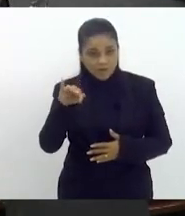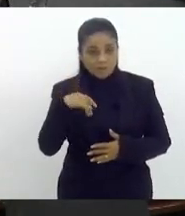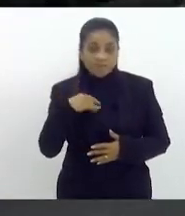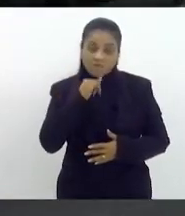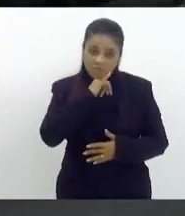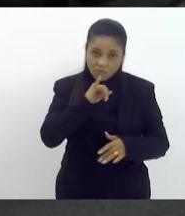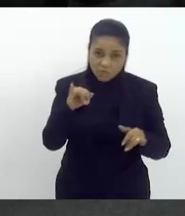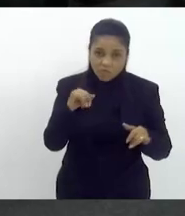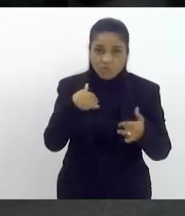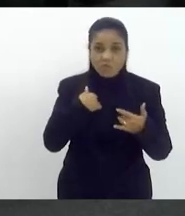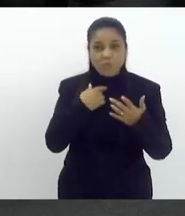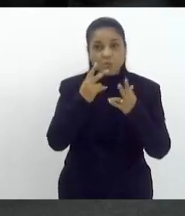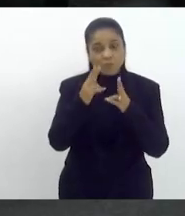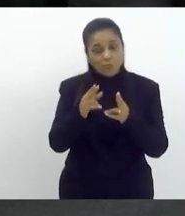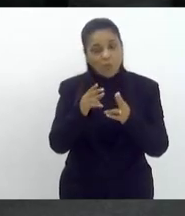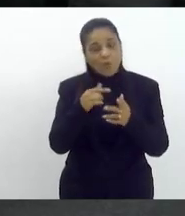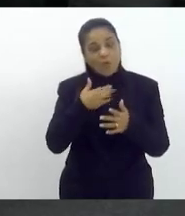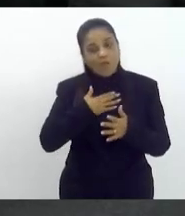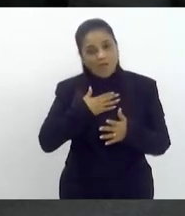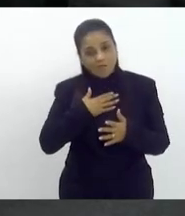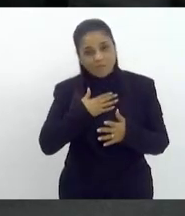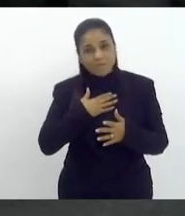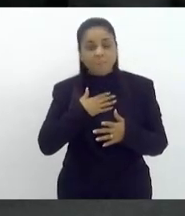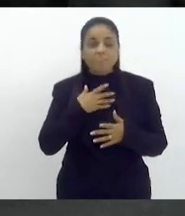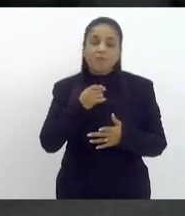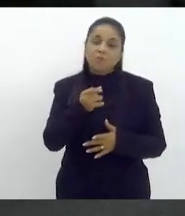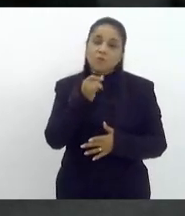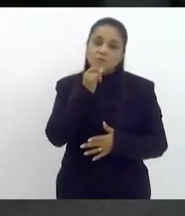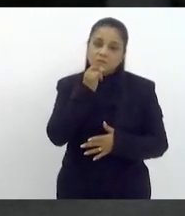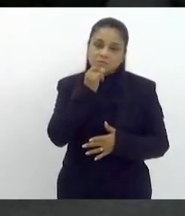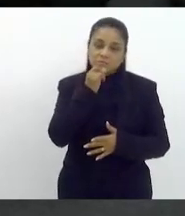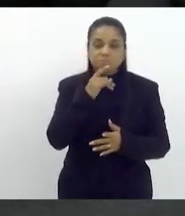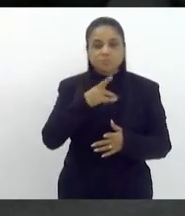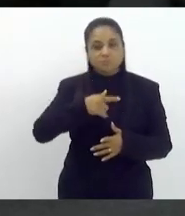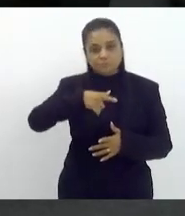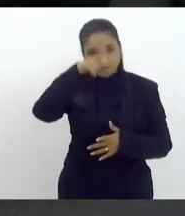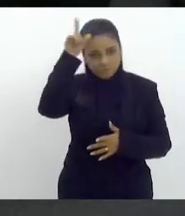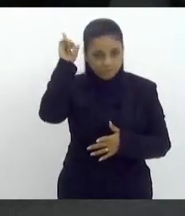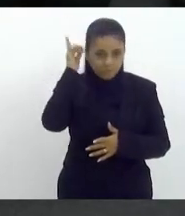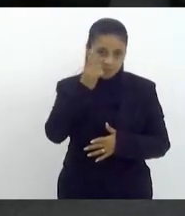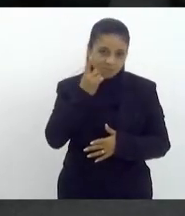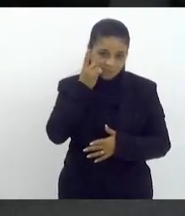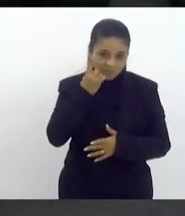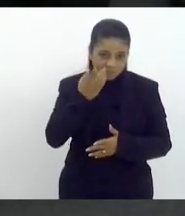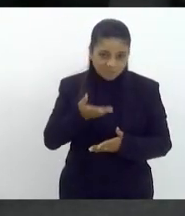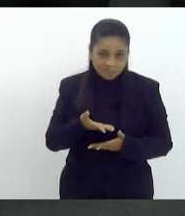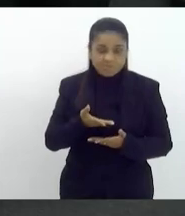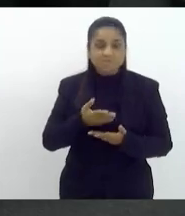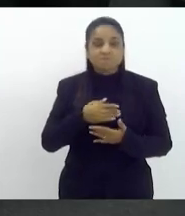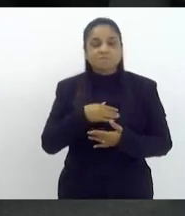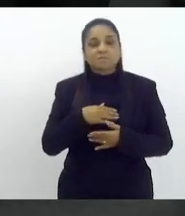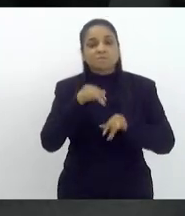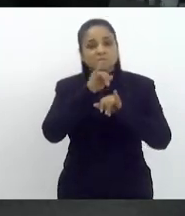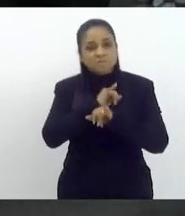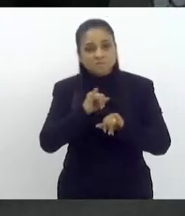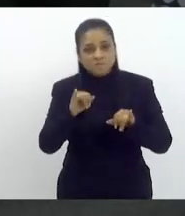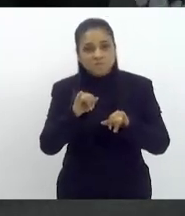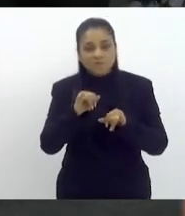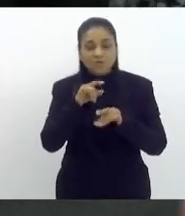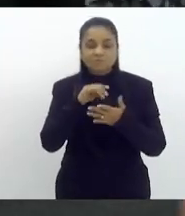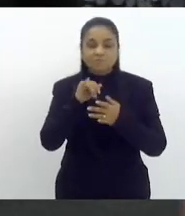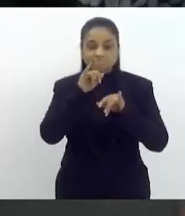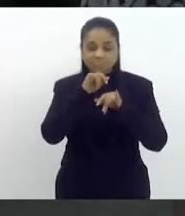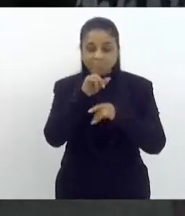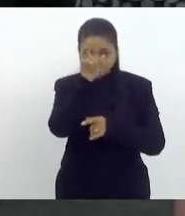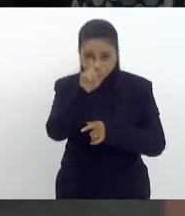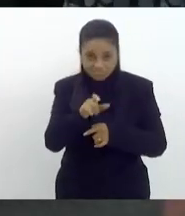quero usar o exemplo do deputado Luiz Paulo deu quando ele diz que quando a senhora canta